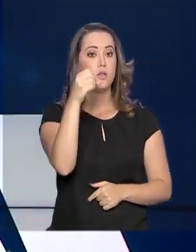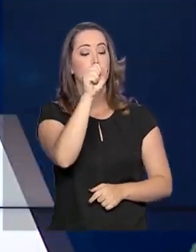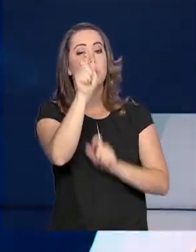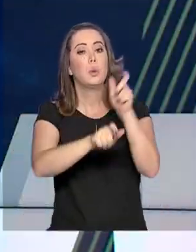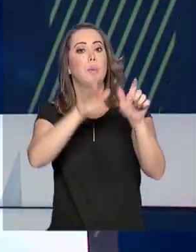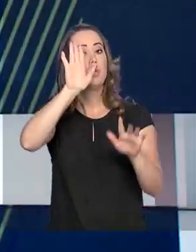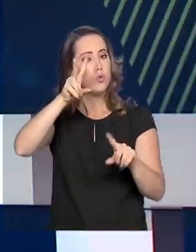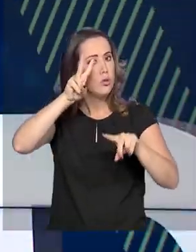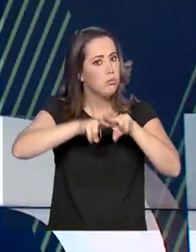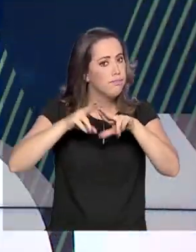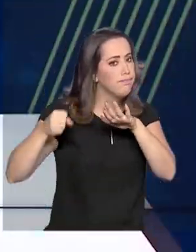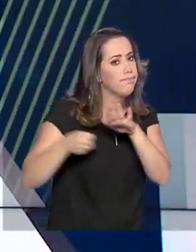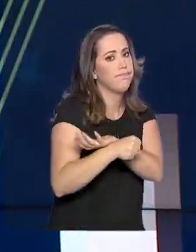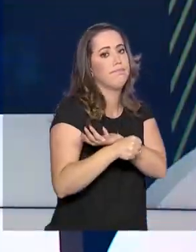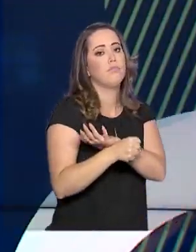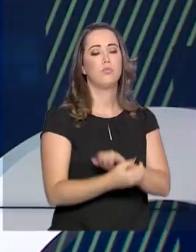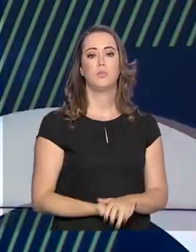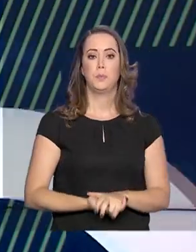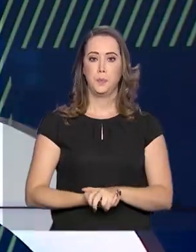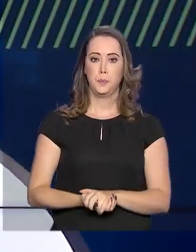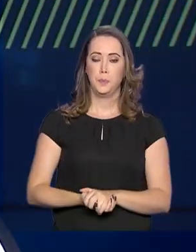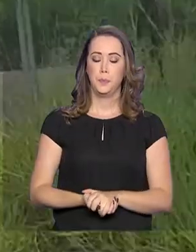pessoas foram presas em flagrante.